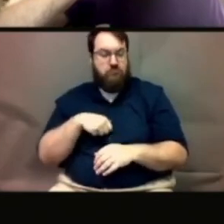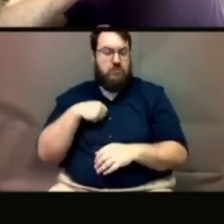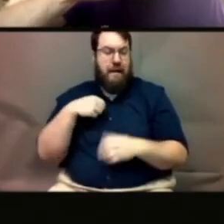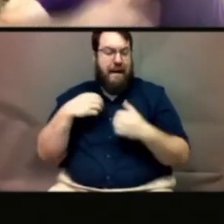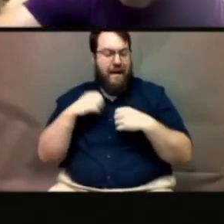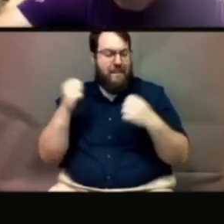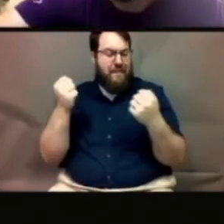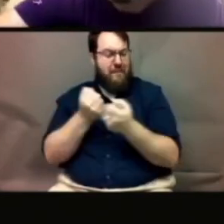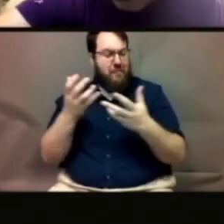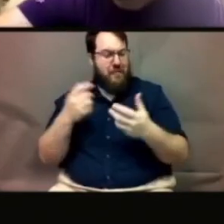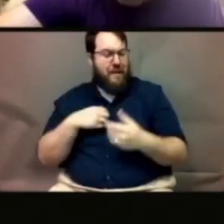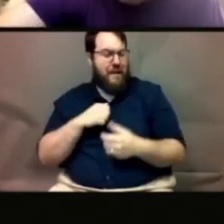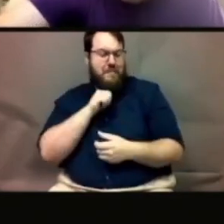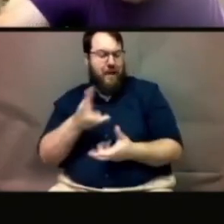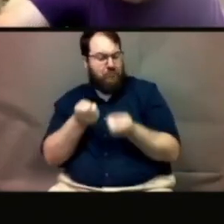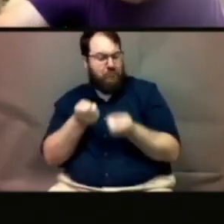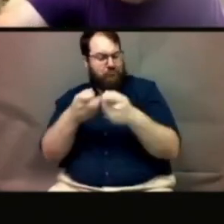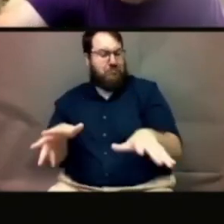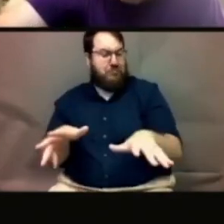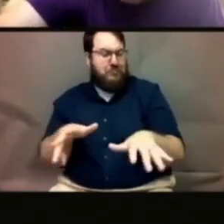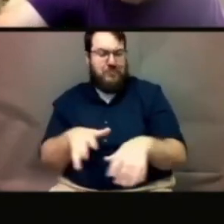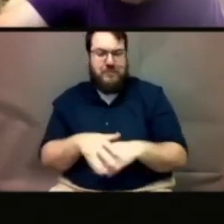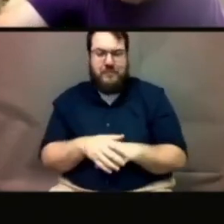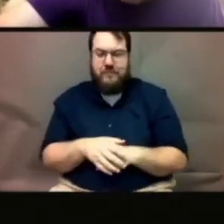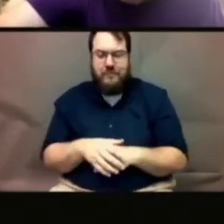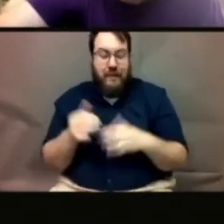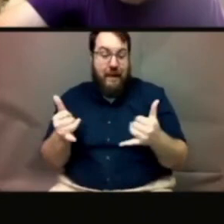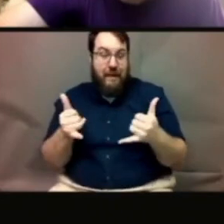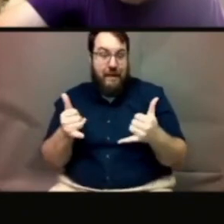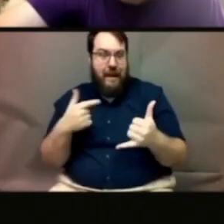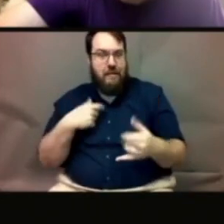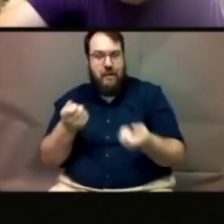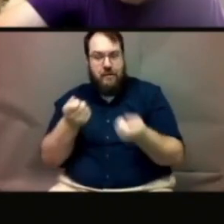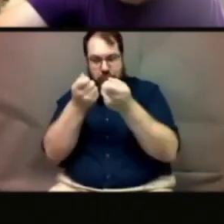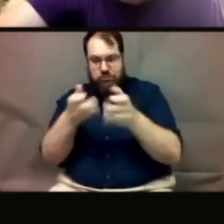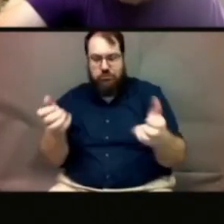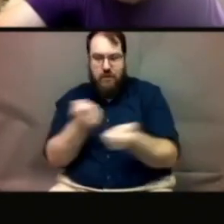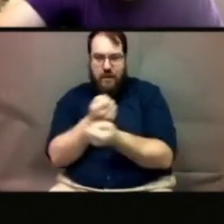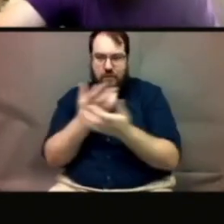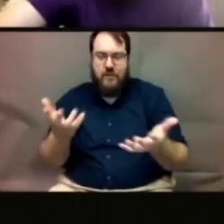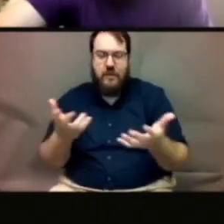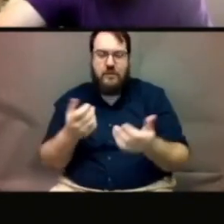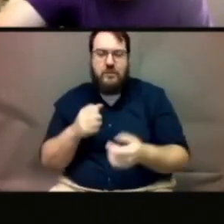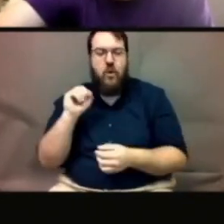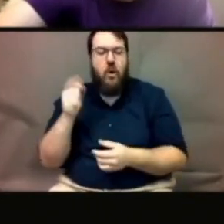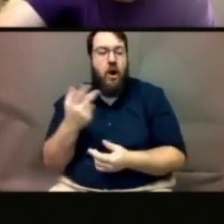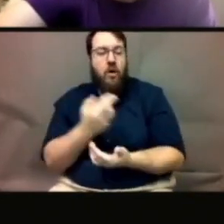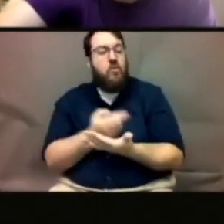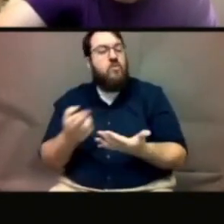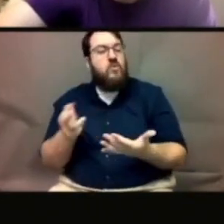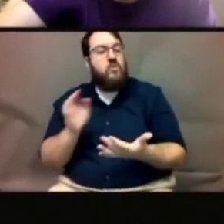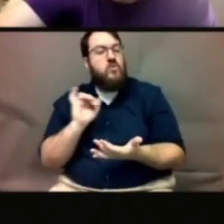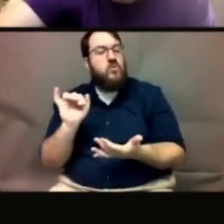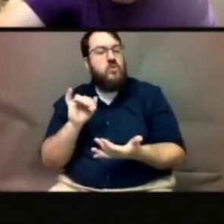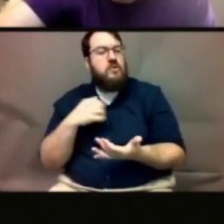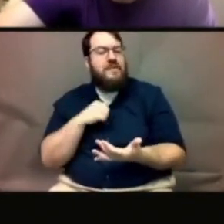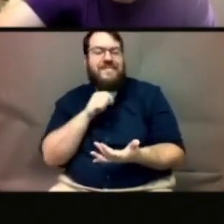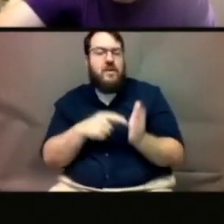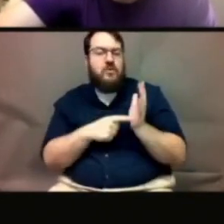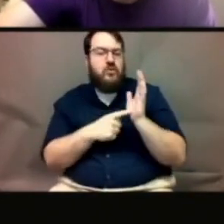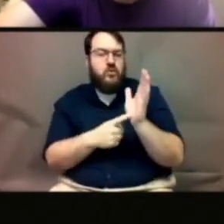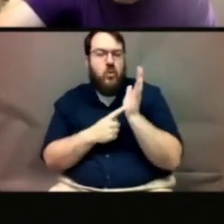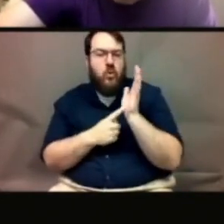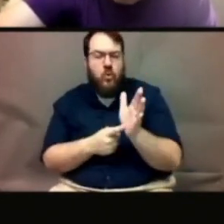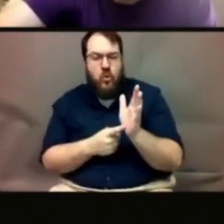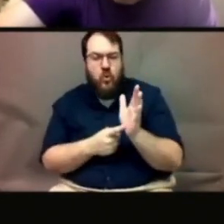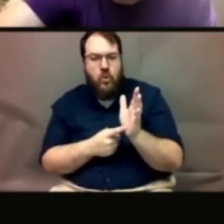ah eu fui tão corajosa a dizer que eu tinha todo o chat aqui e eu perdi o chat nós também